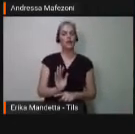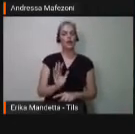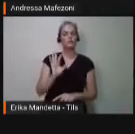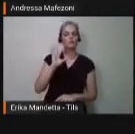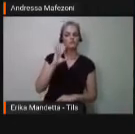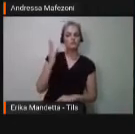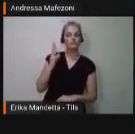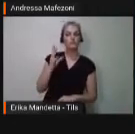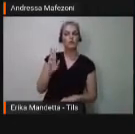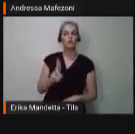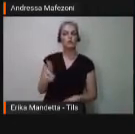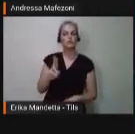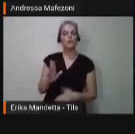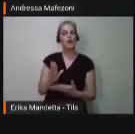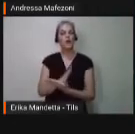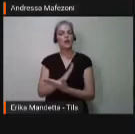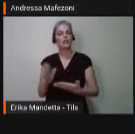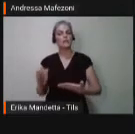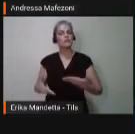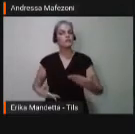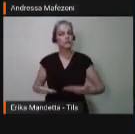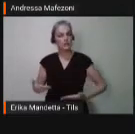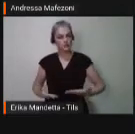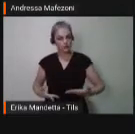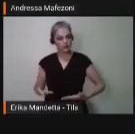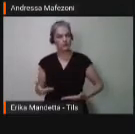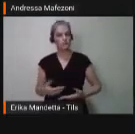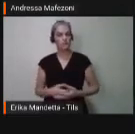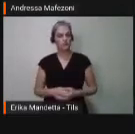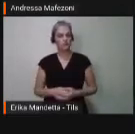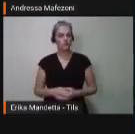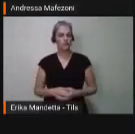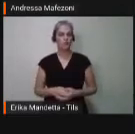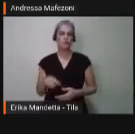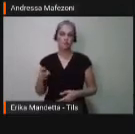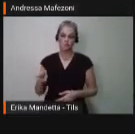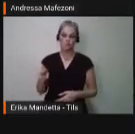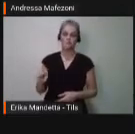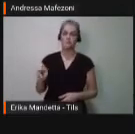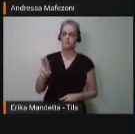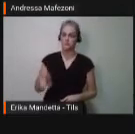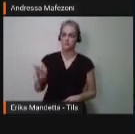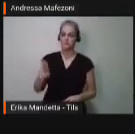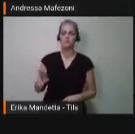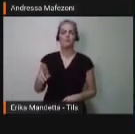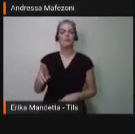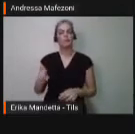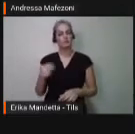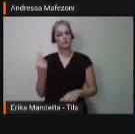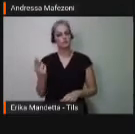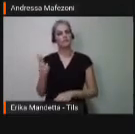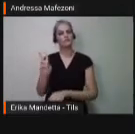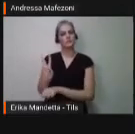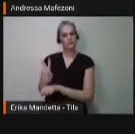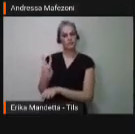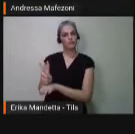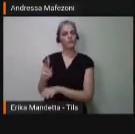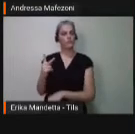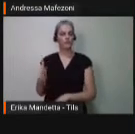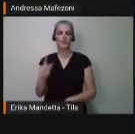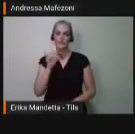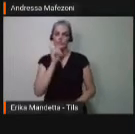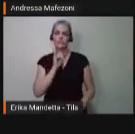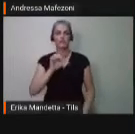pessoa com deficiência intelectual, bem como para a proteção da pessoa, né? Então, a gente tem aí a Lei Brasileira